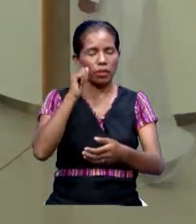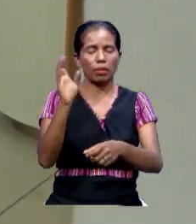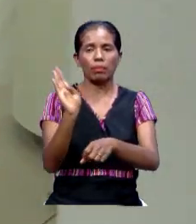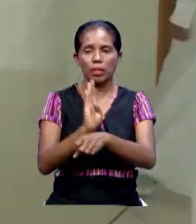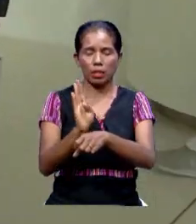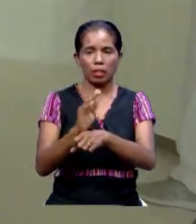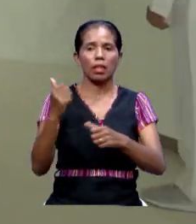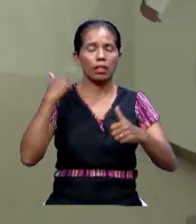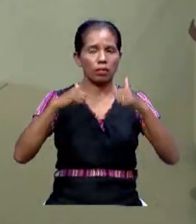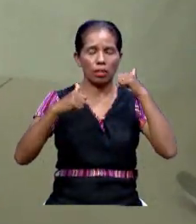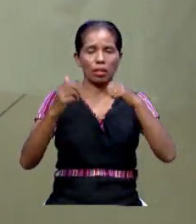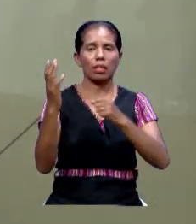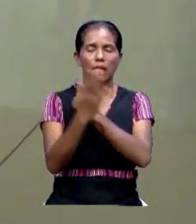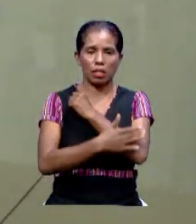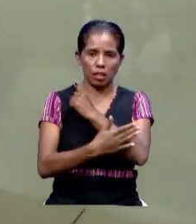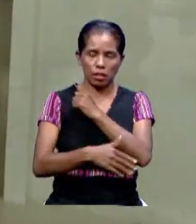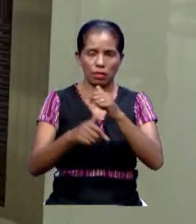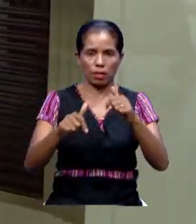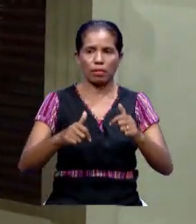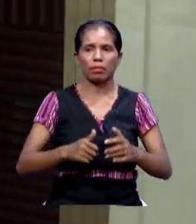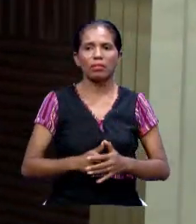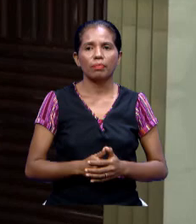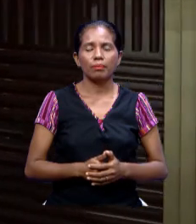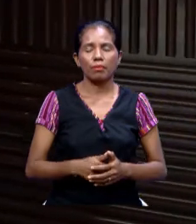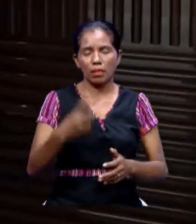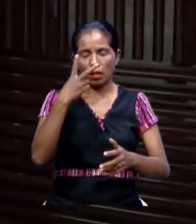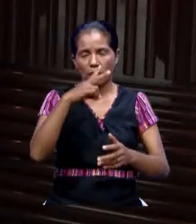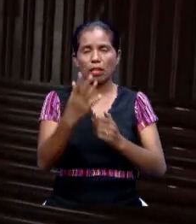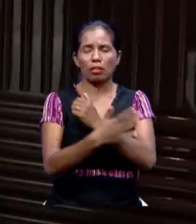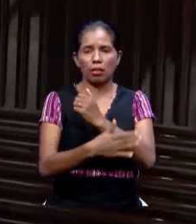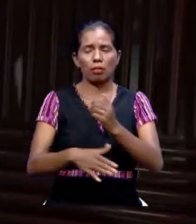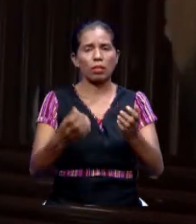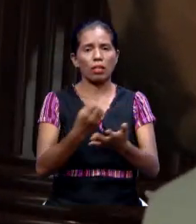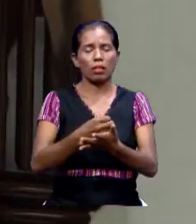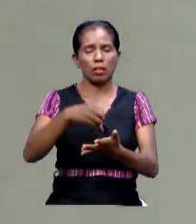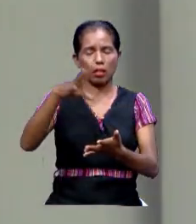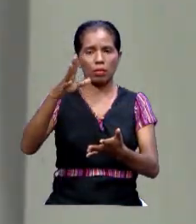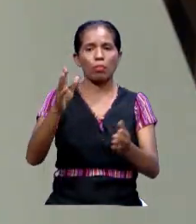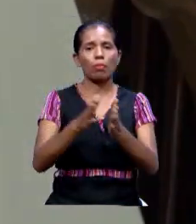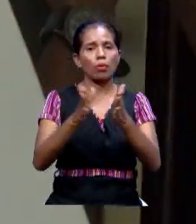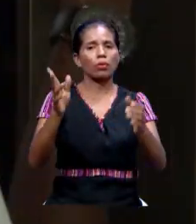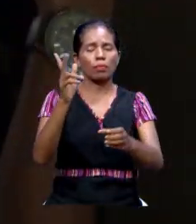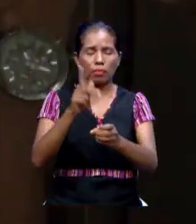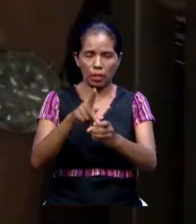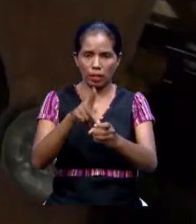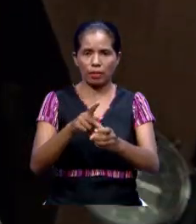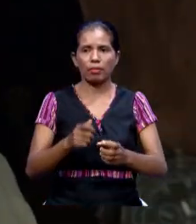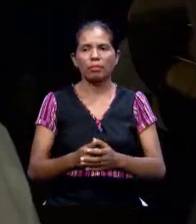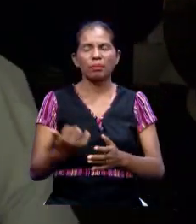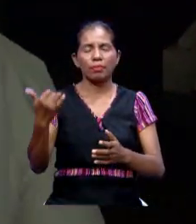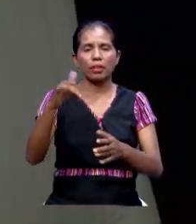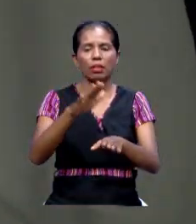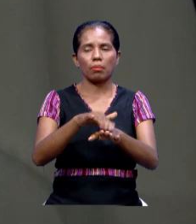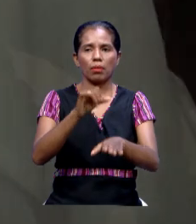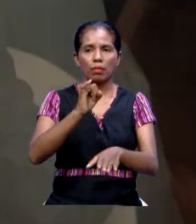e Railaran. Azerbaijão, Raide, que é rico, bota teves, o mina, e sira convida